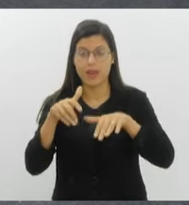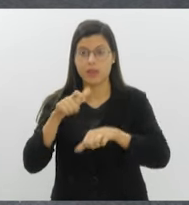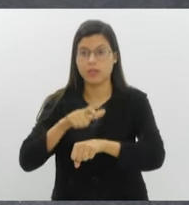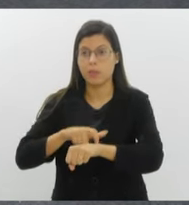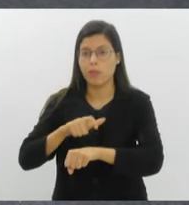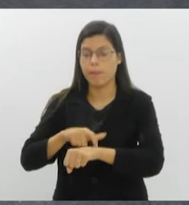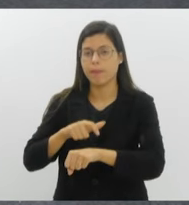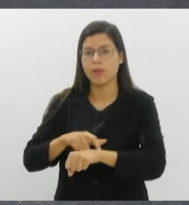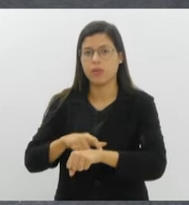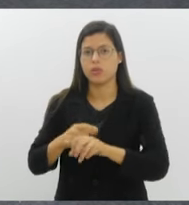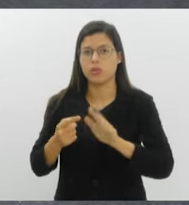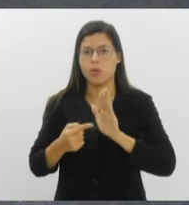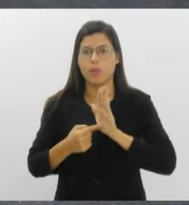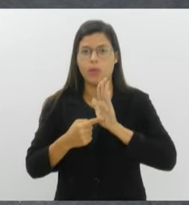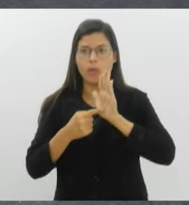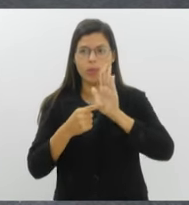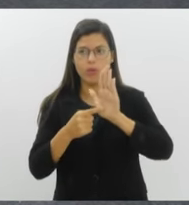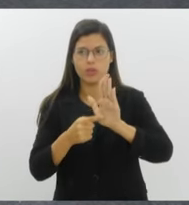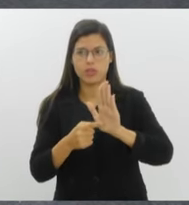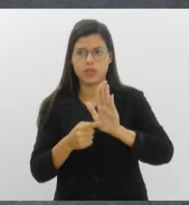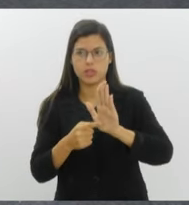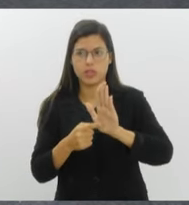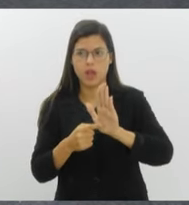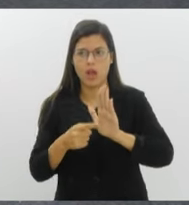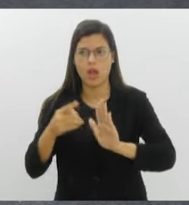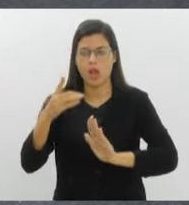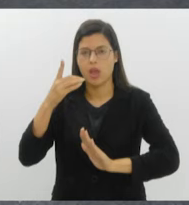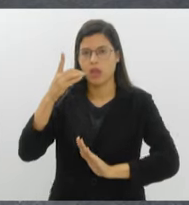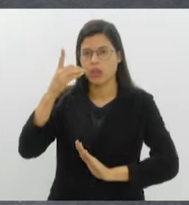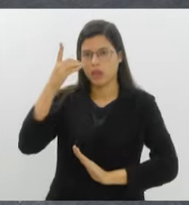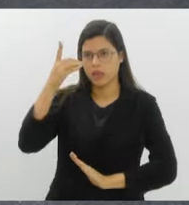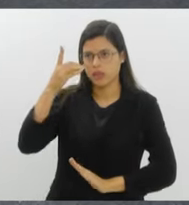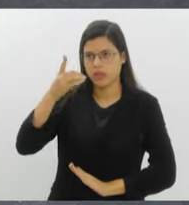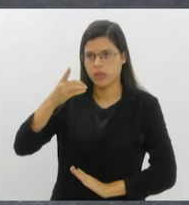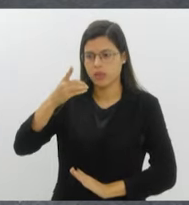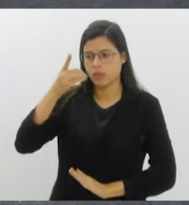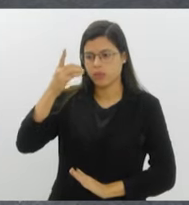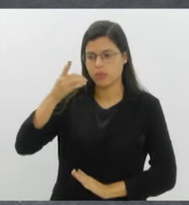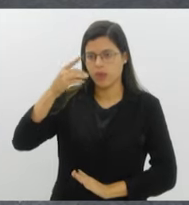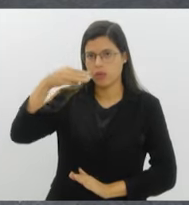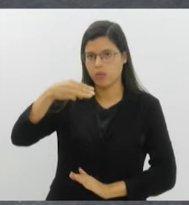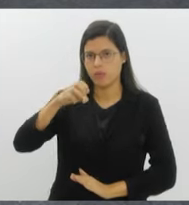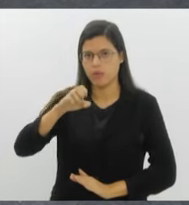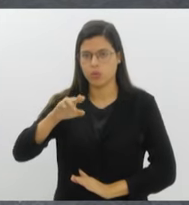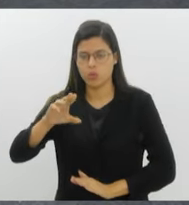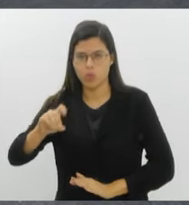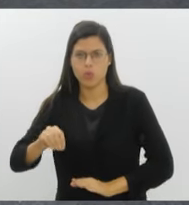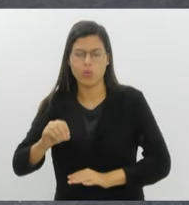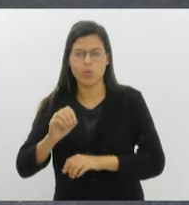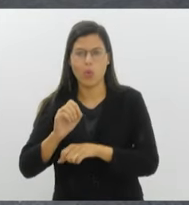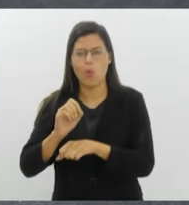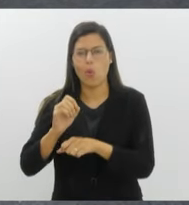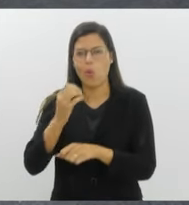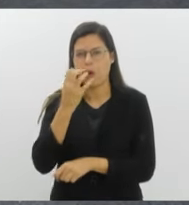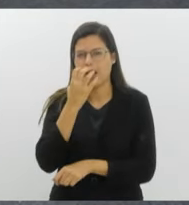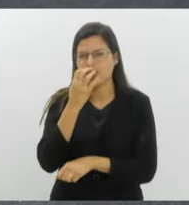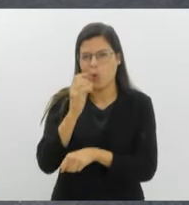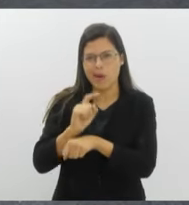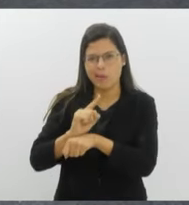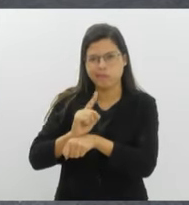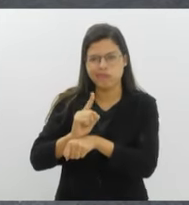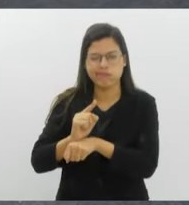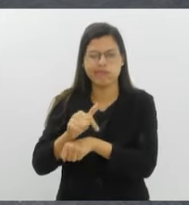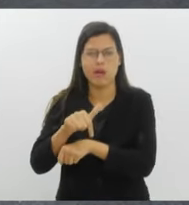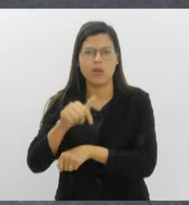para mostrar que esse deputado menudo, vassalo, cachorrinho do prefeito,